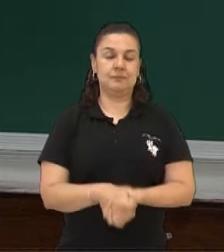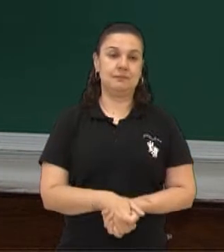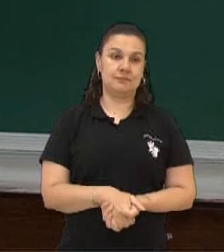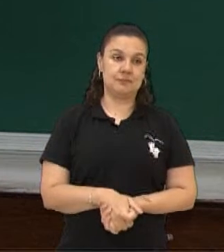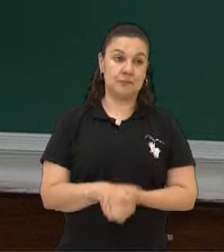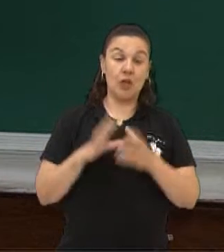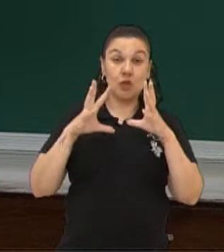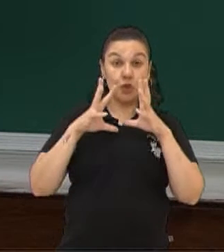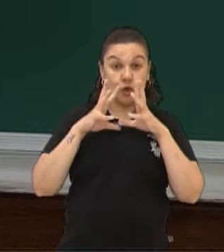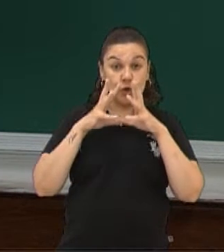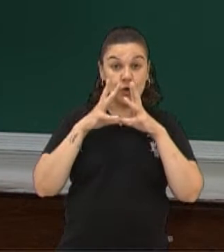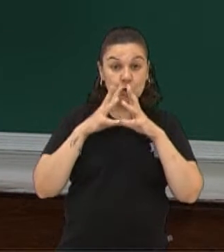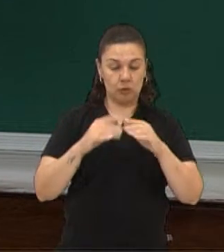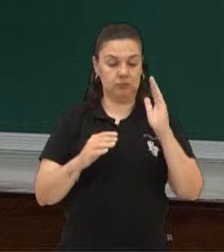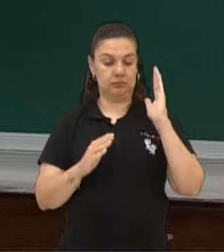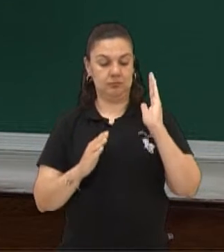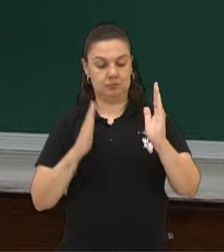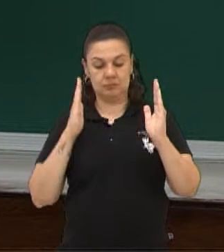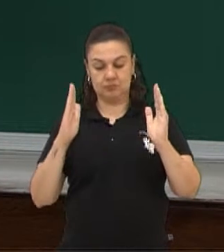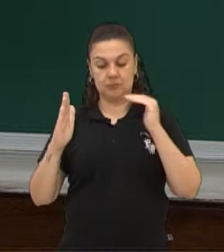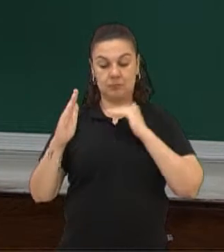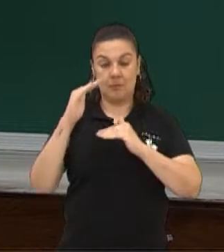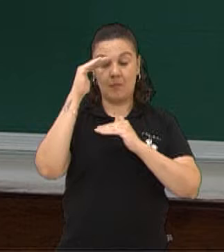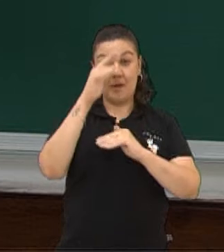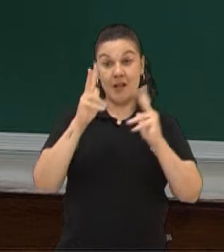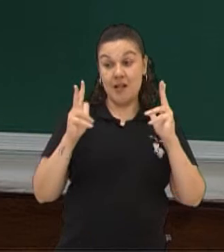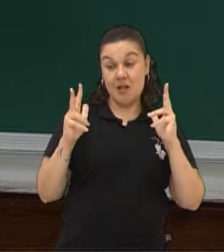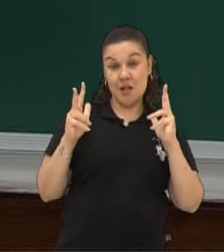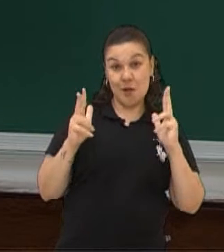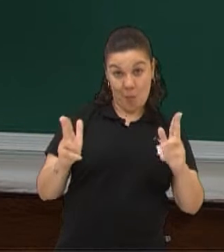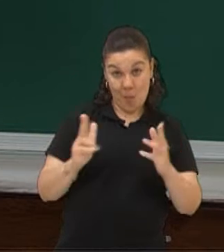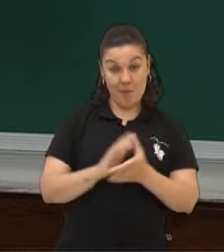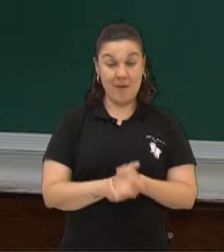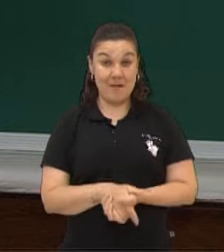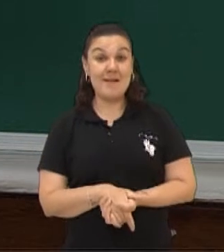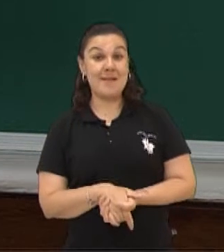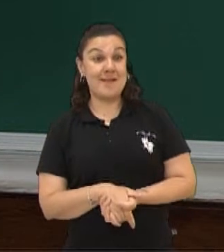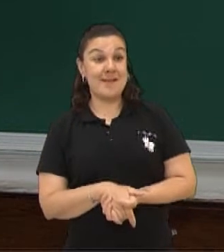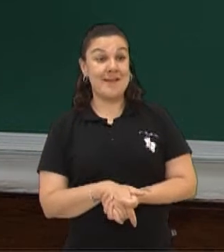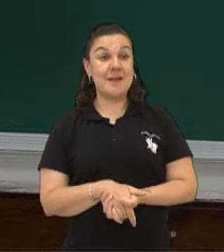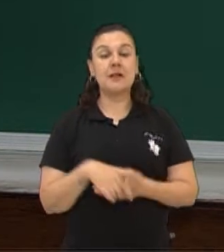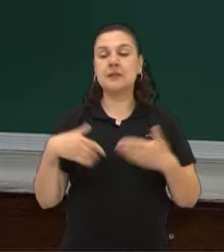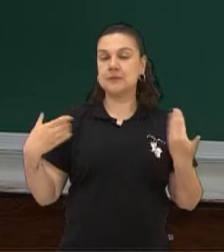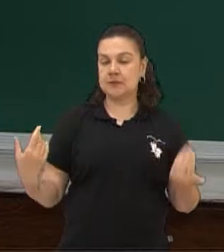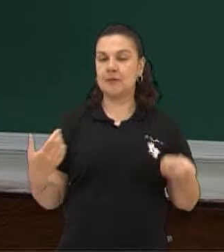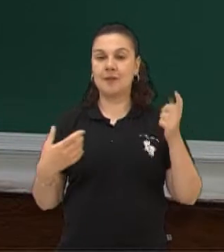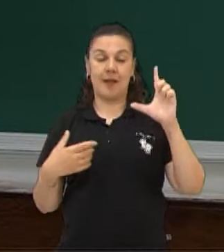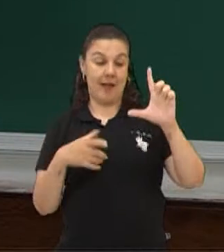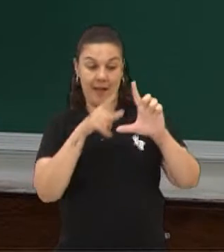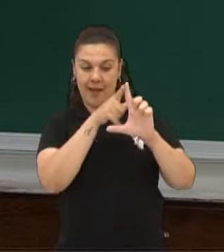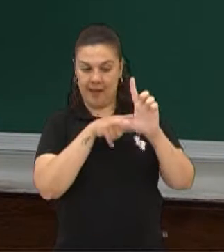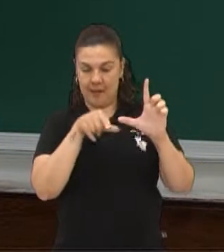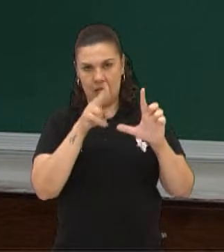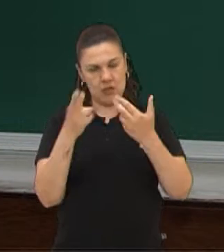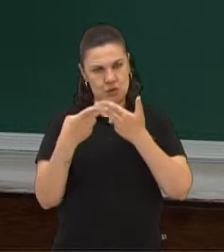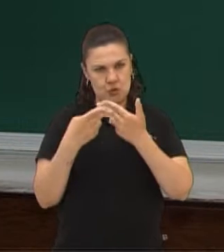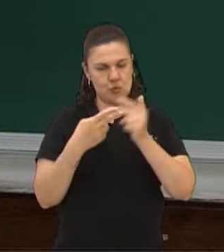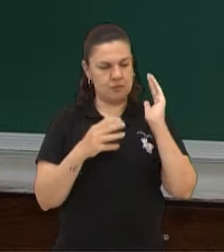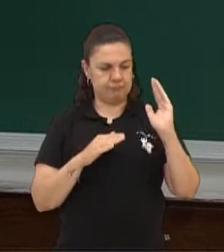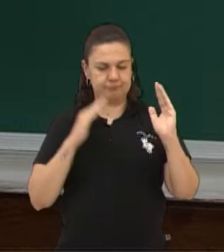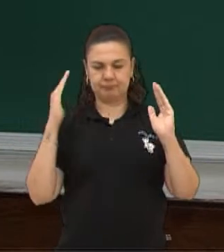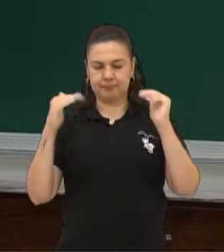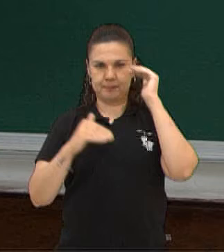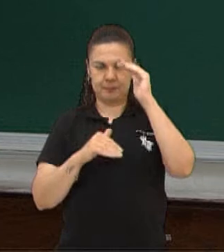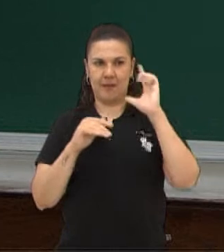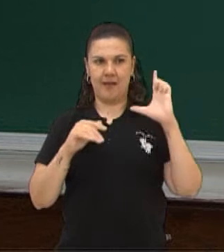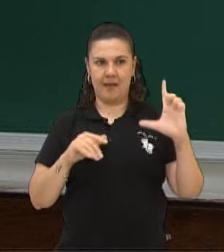Todos os seus lados têm a mesma medida. Então, os lados a gente chamou de L, né? Que eles